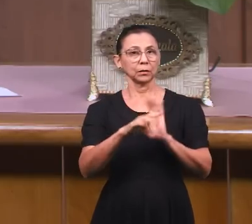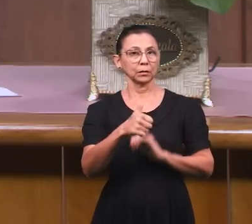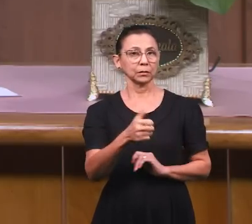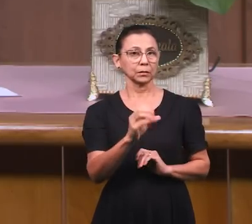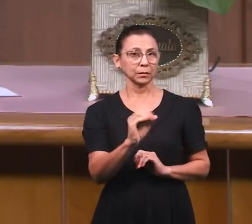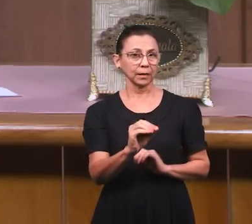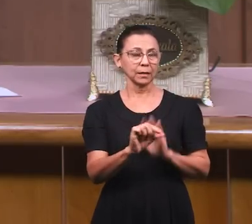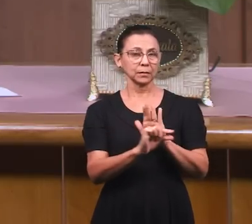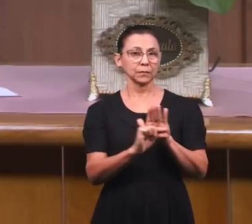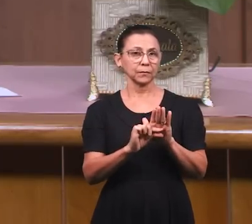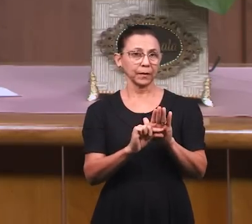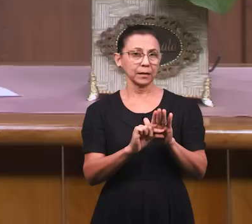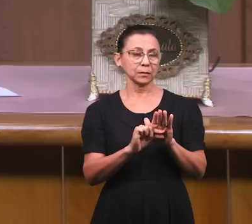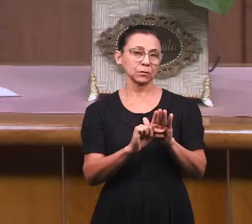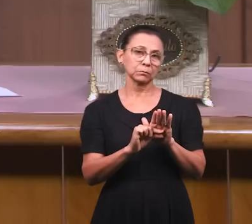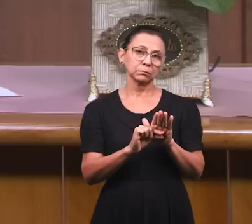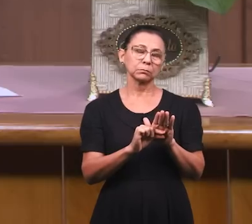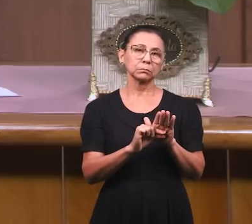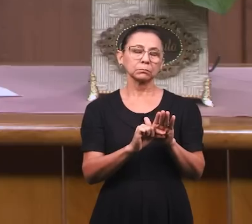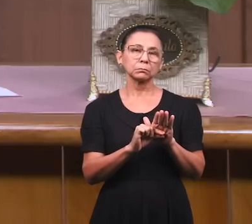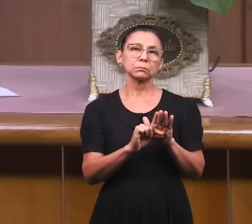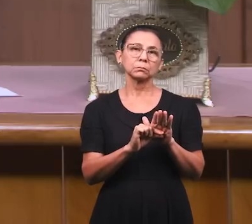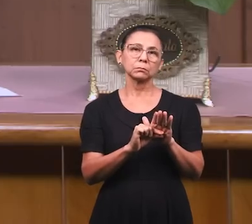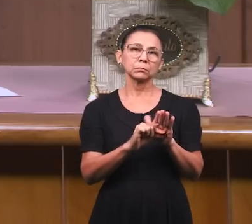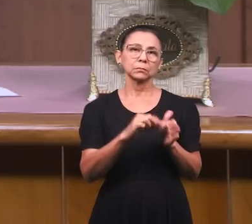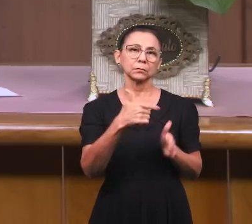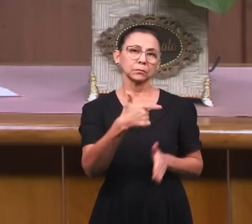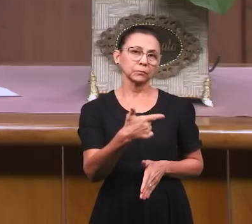capítulo 10, o verso de número